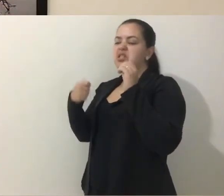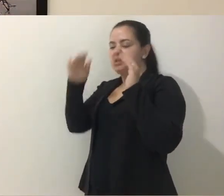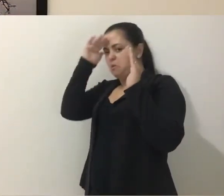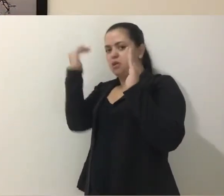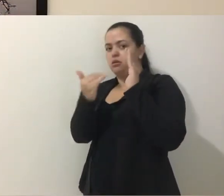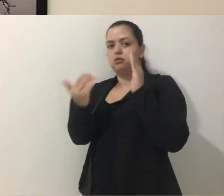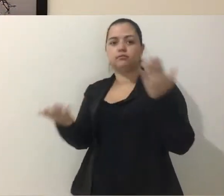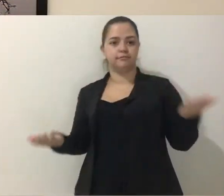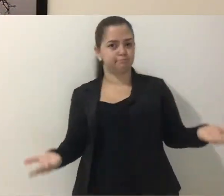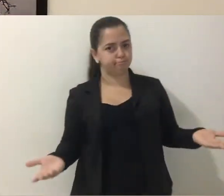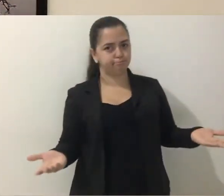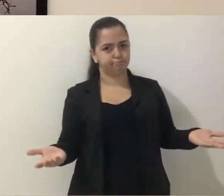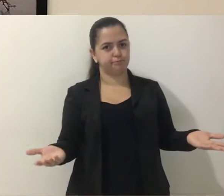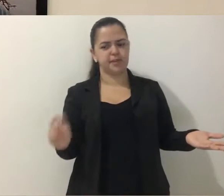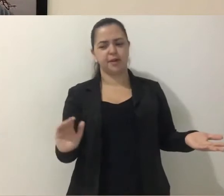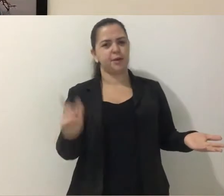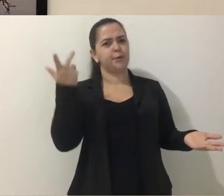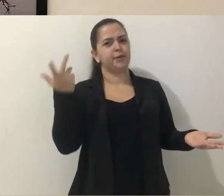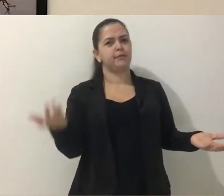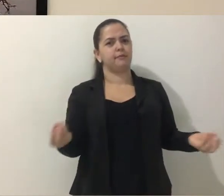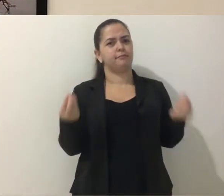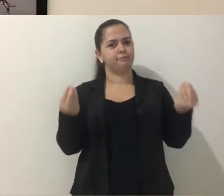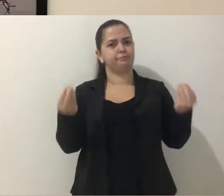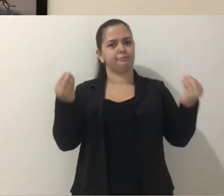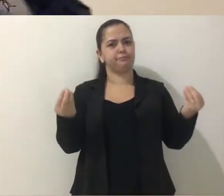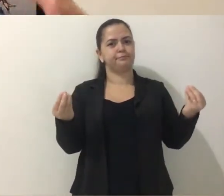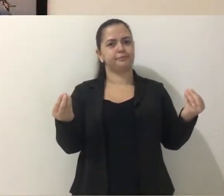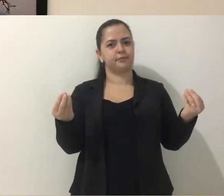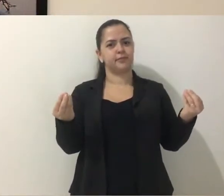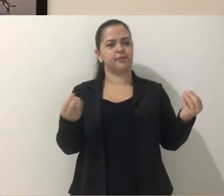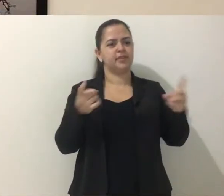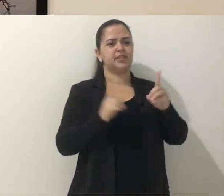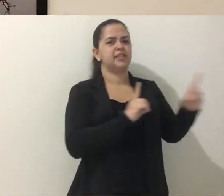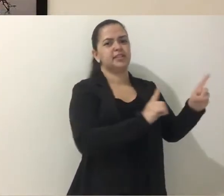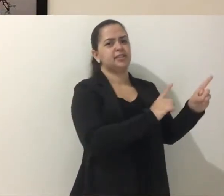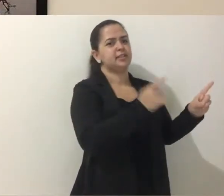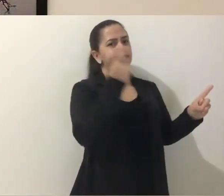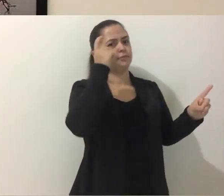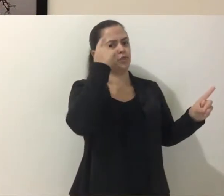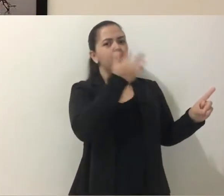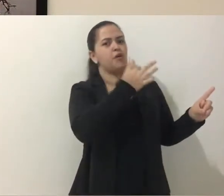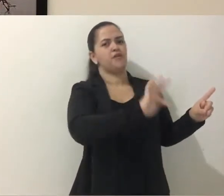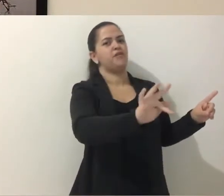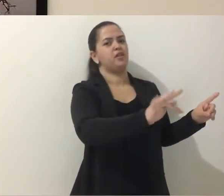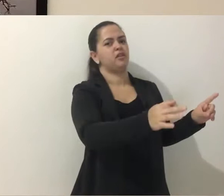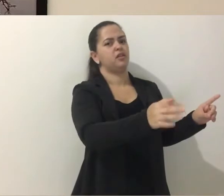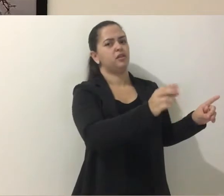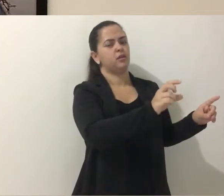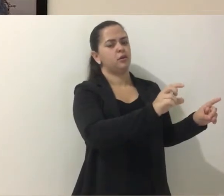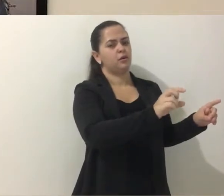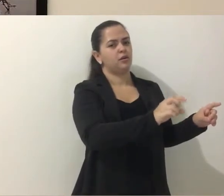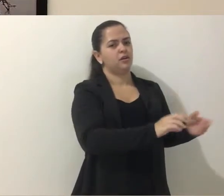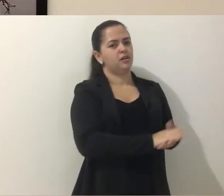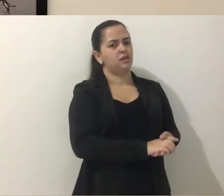estava acontecendo? Isso estava levando os discípulos, os fariseus, a viverem num contexto em que eles diziam assim, olha, eu